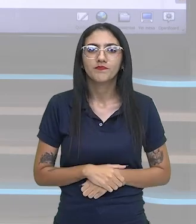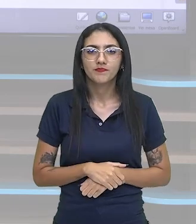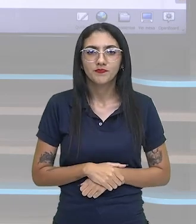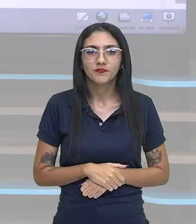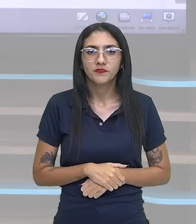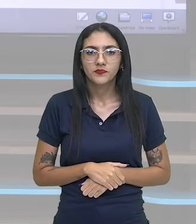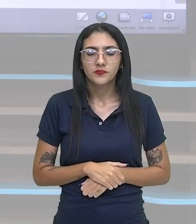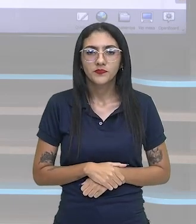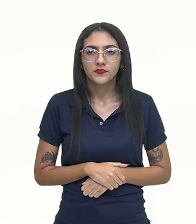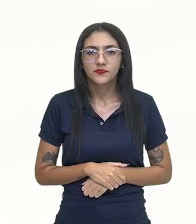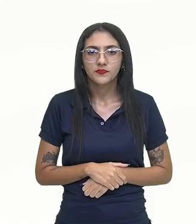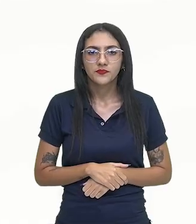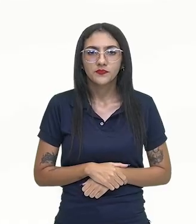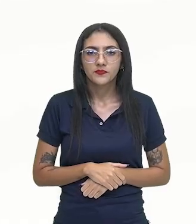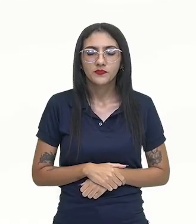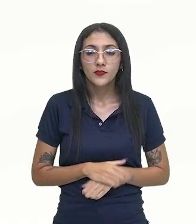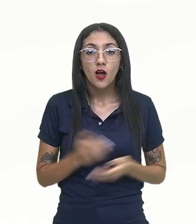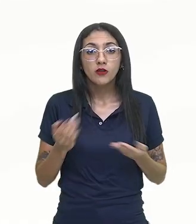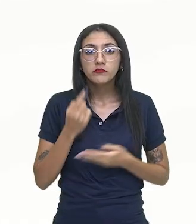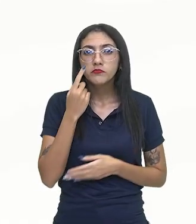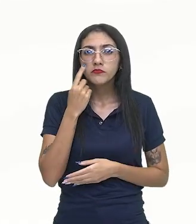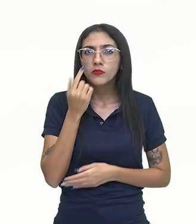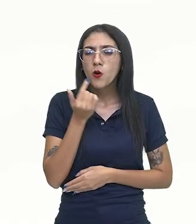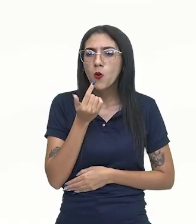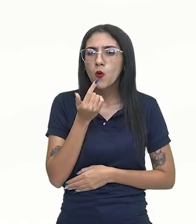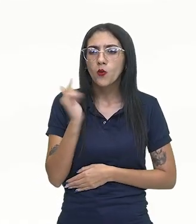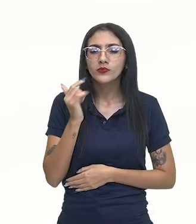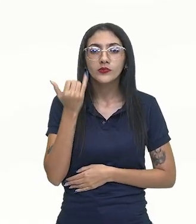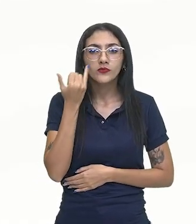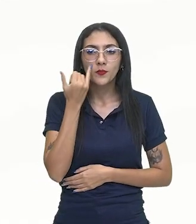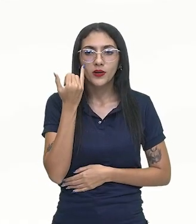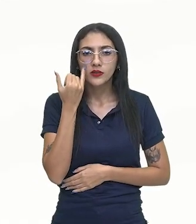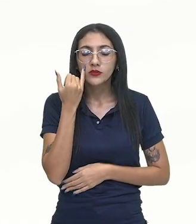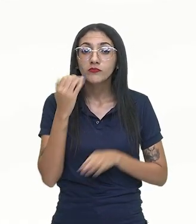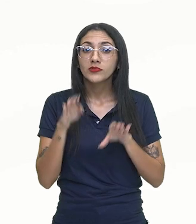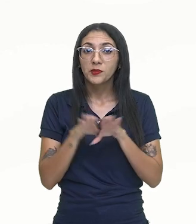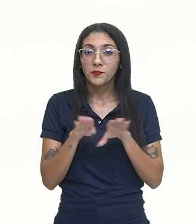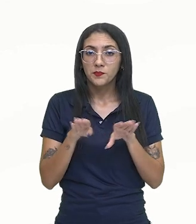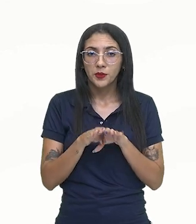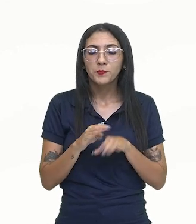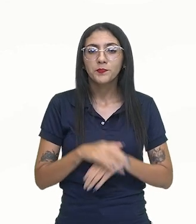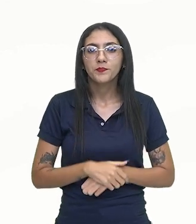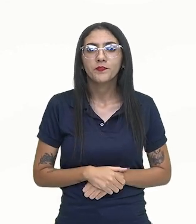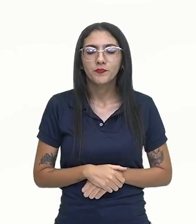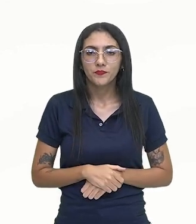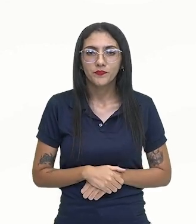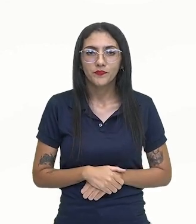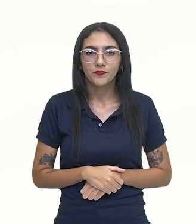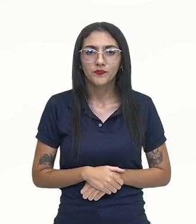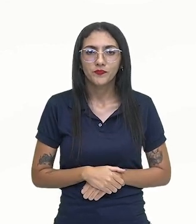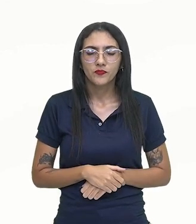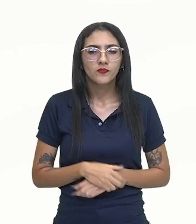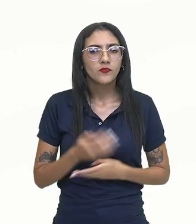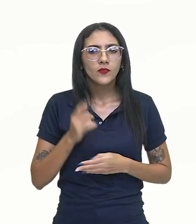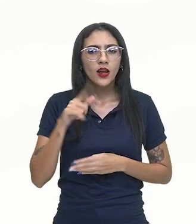gente? Vamos continuar agora verificando uma última informação sobre, né, nessa tela aí agora, com relação